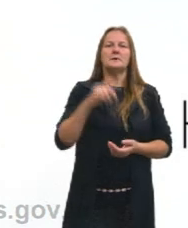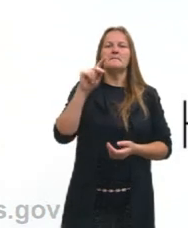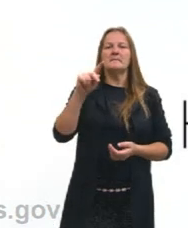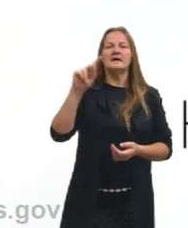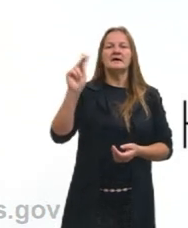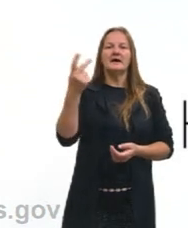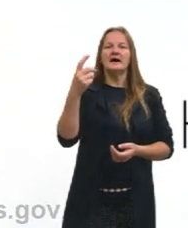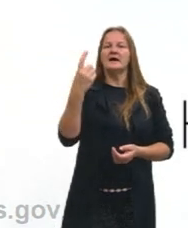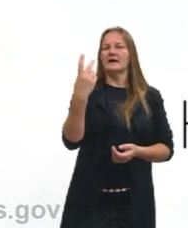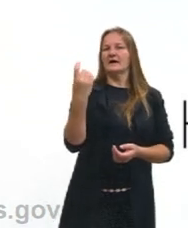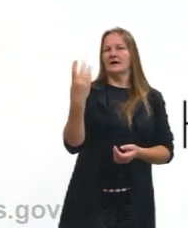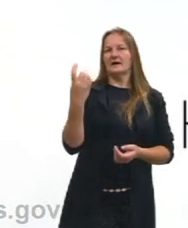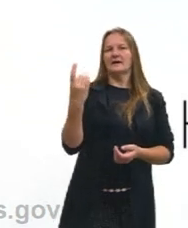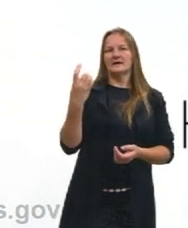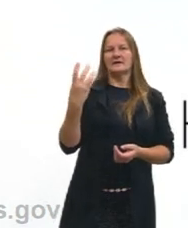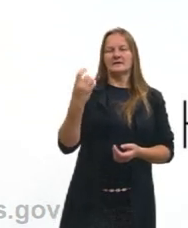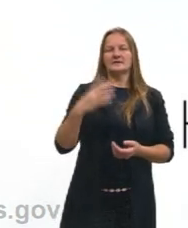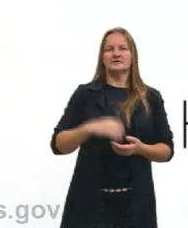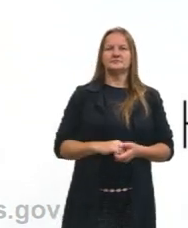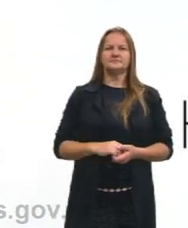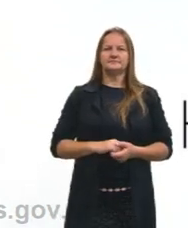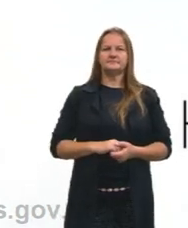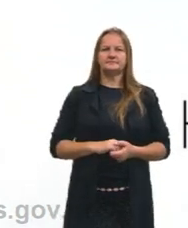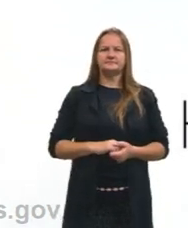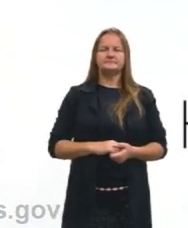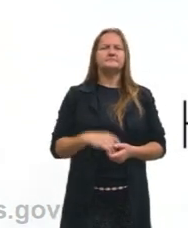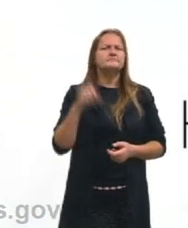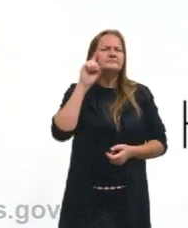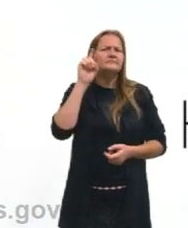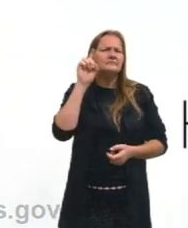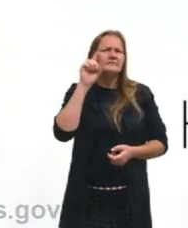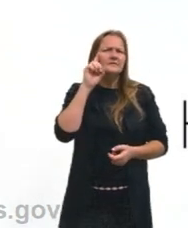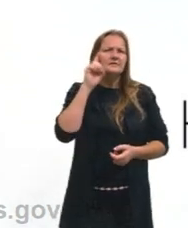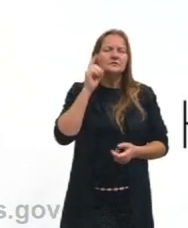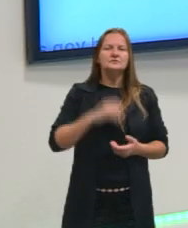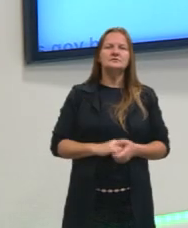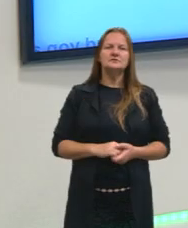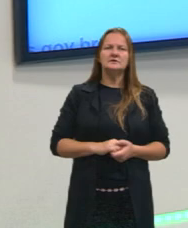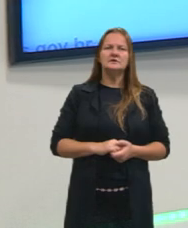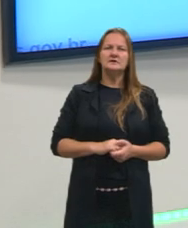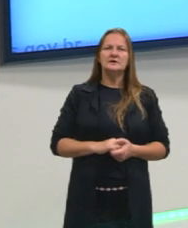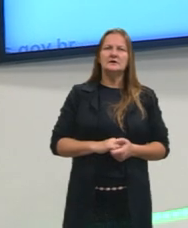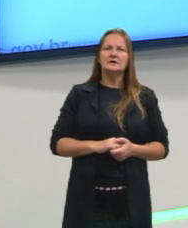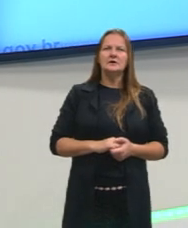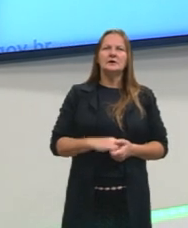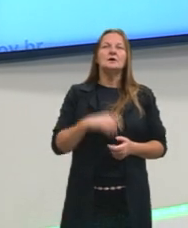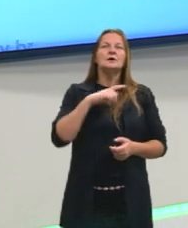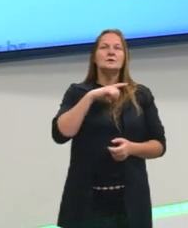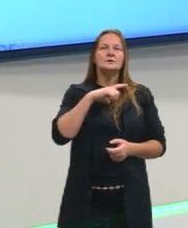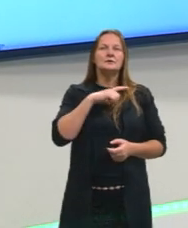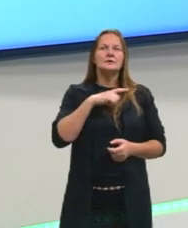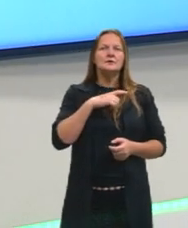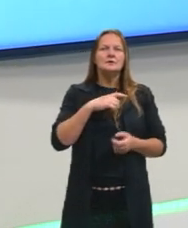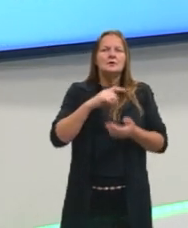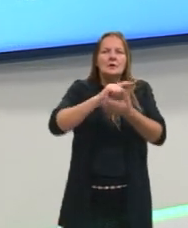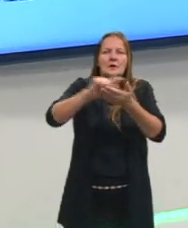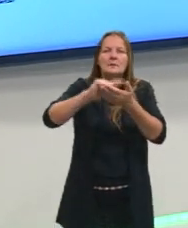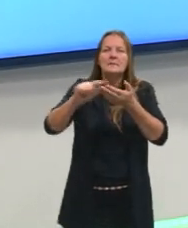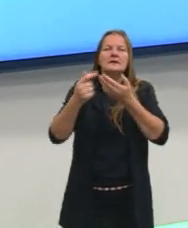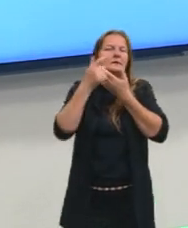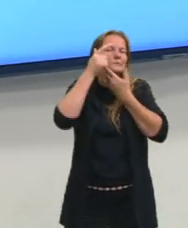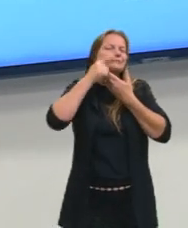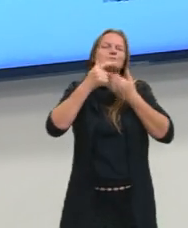o ph14 o nosso dia a dia também tá ligado aí nós na nessa limpeza de